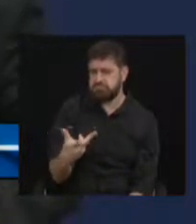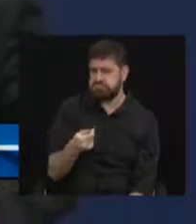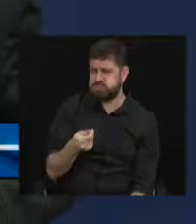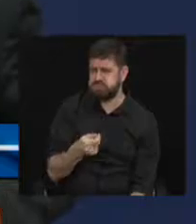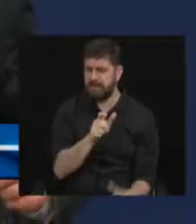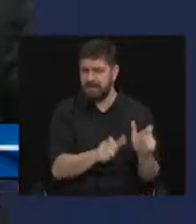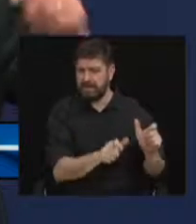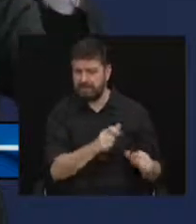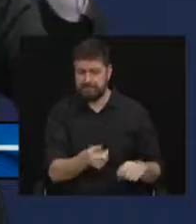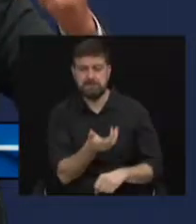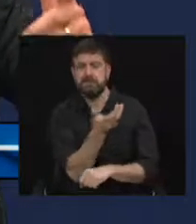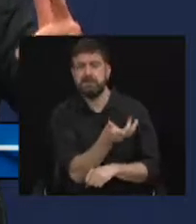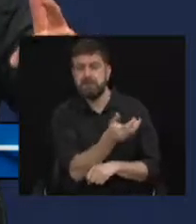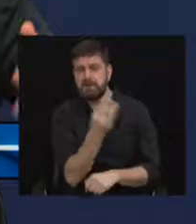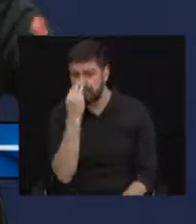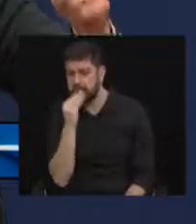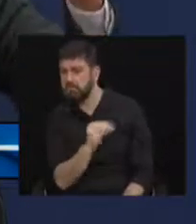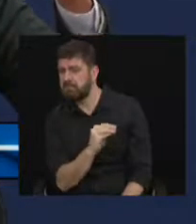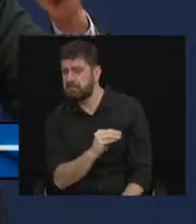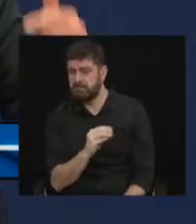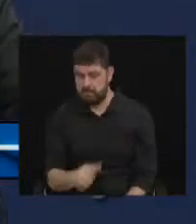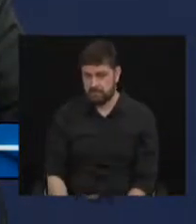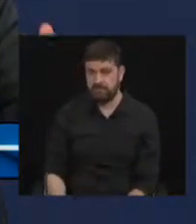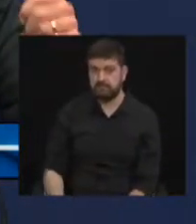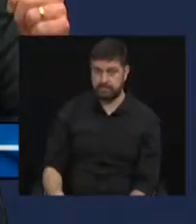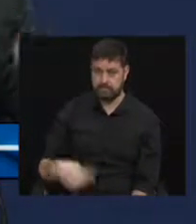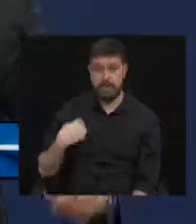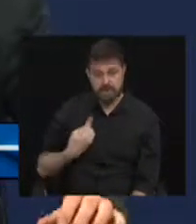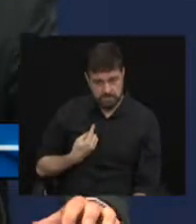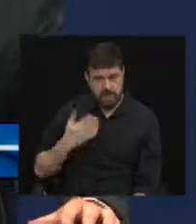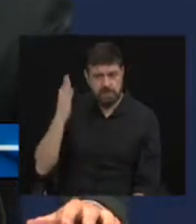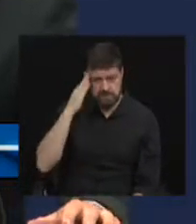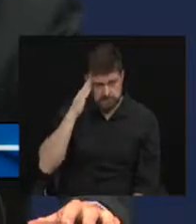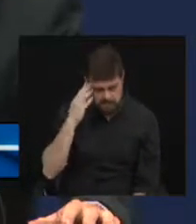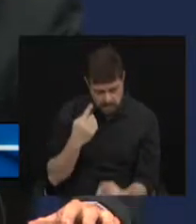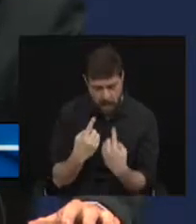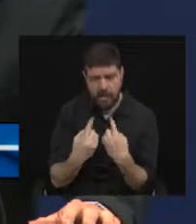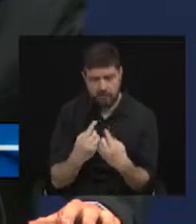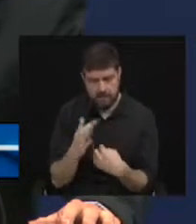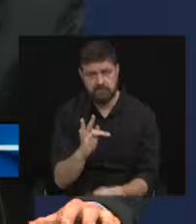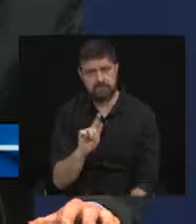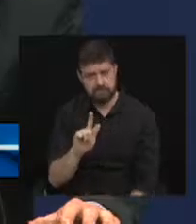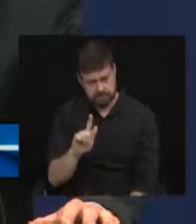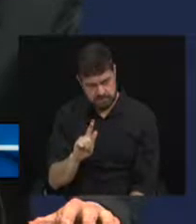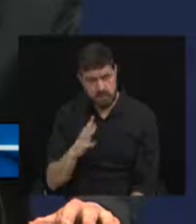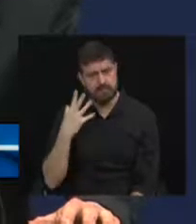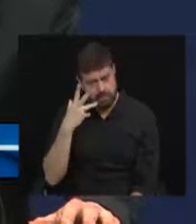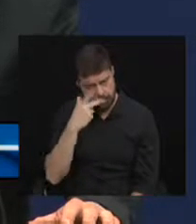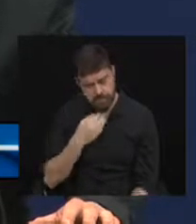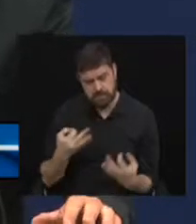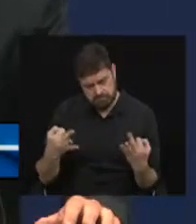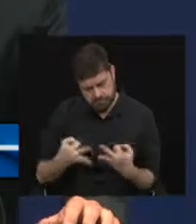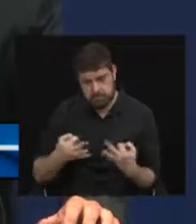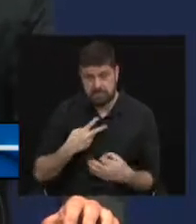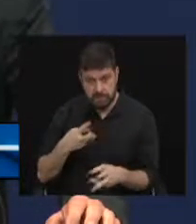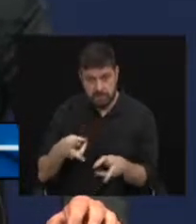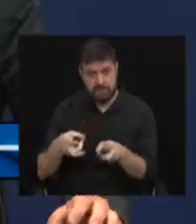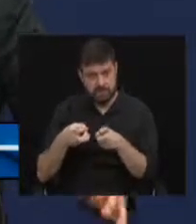abrigos, a possibilidade de haver casa ali durante o dia, para que eles pudessem ter um cuidado, inclusive